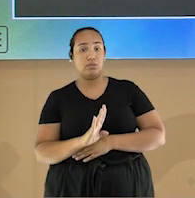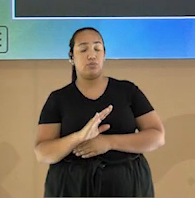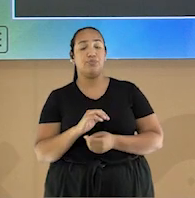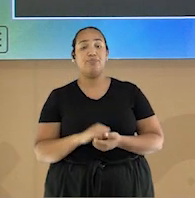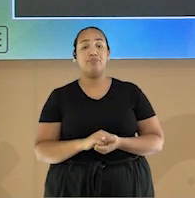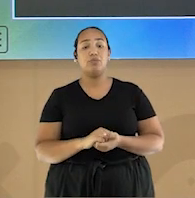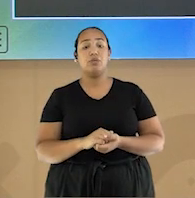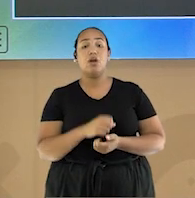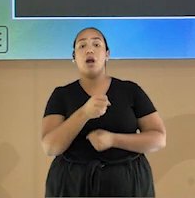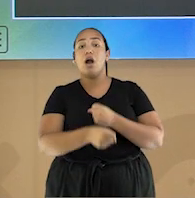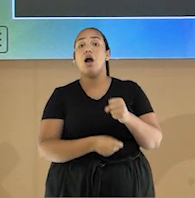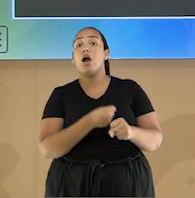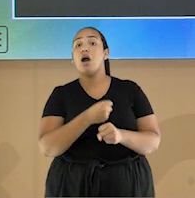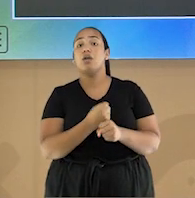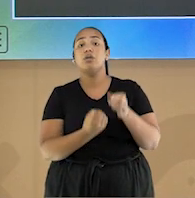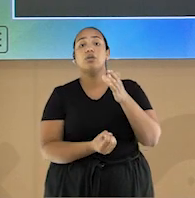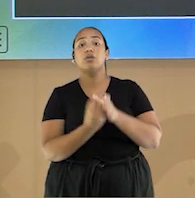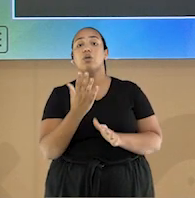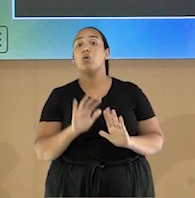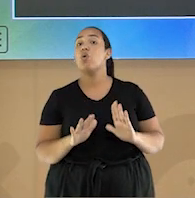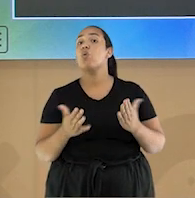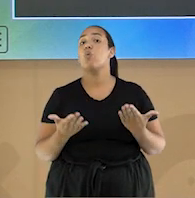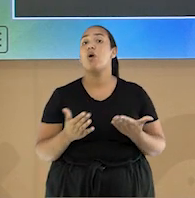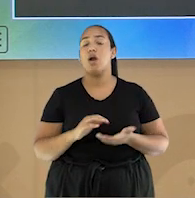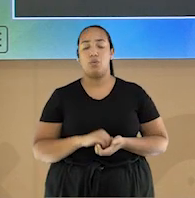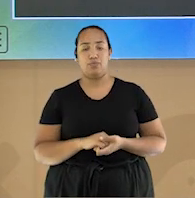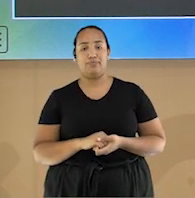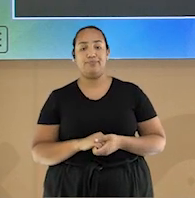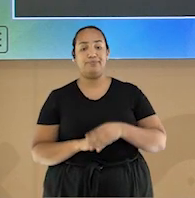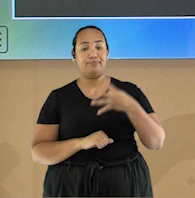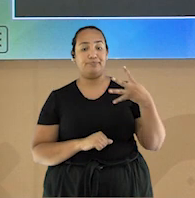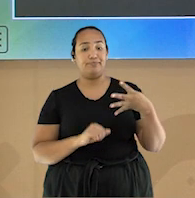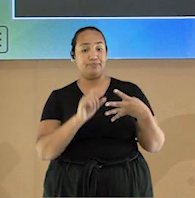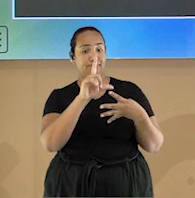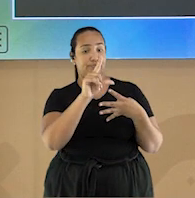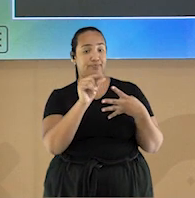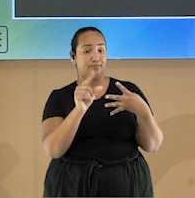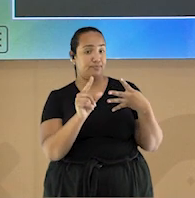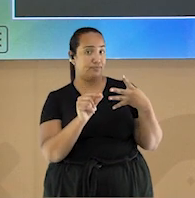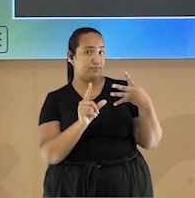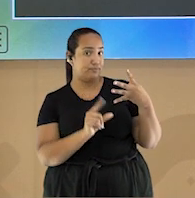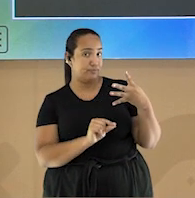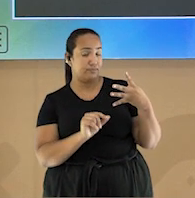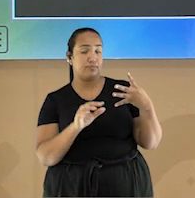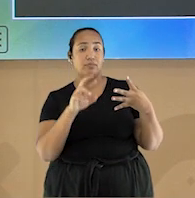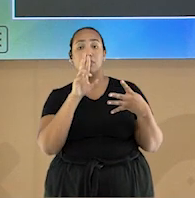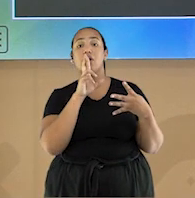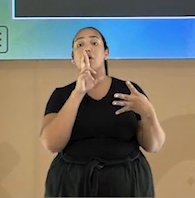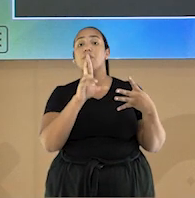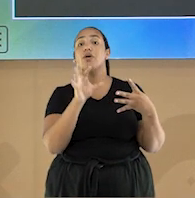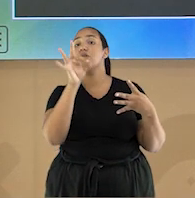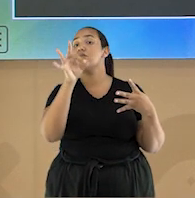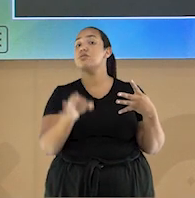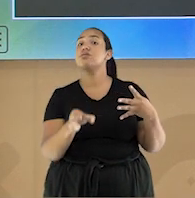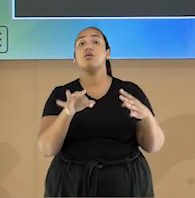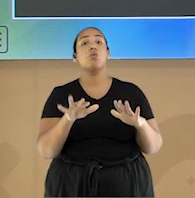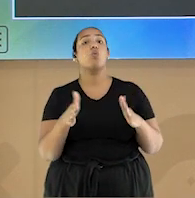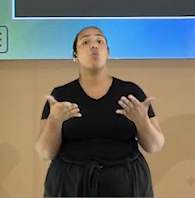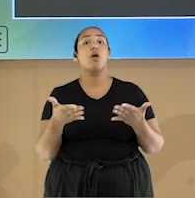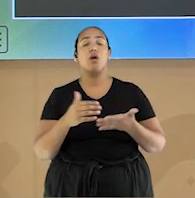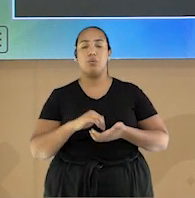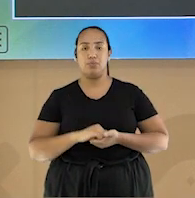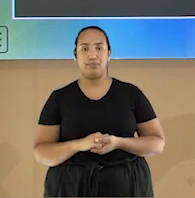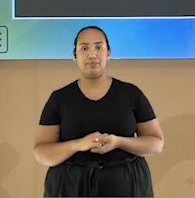vigor? Em 1990, em 2003, 2008 ou